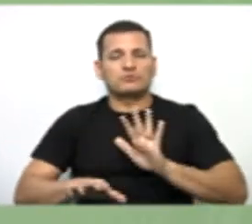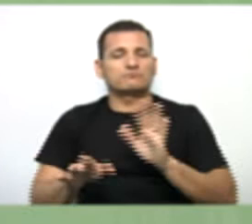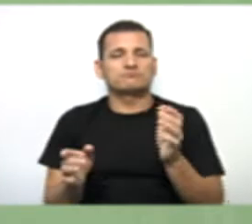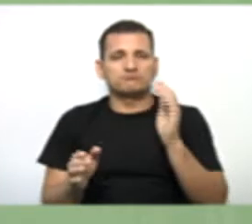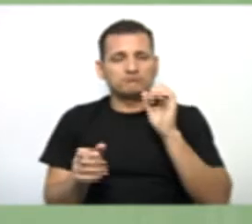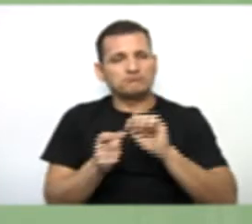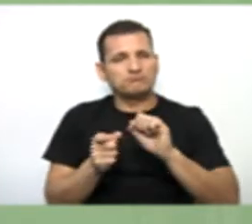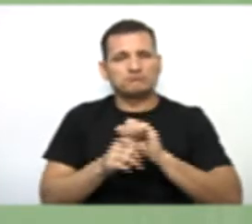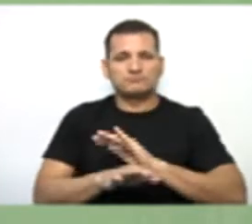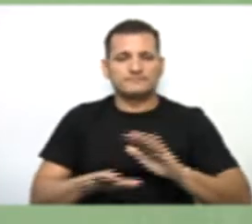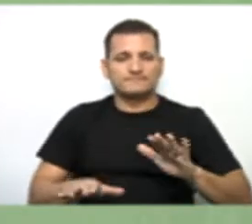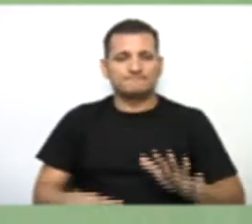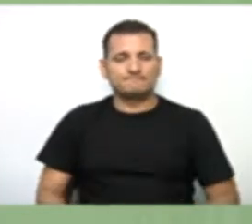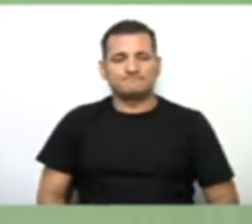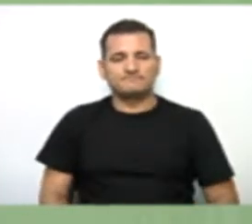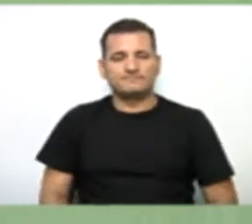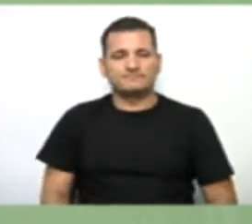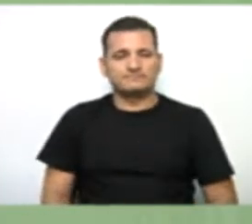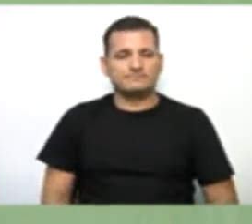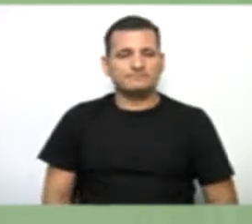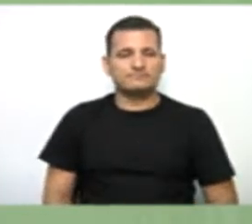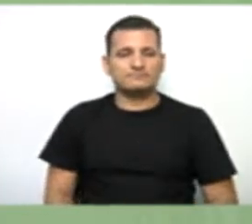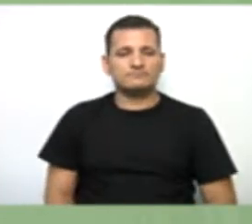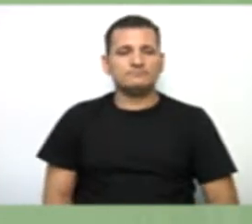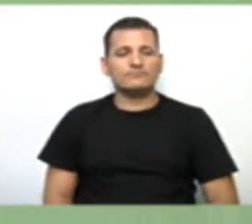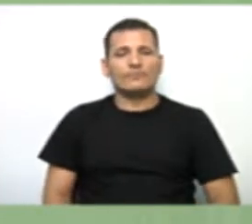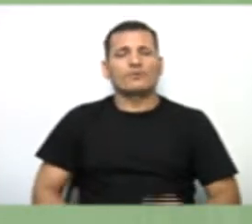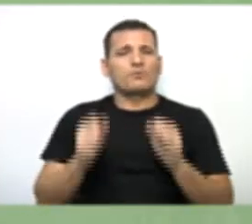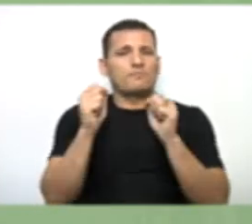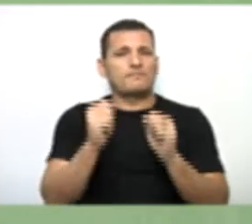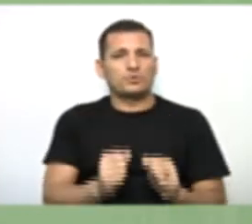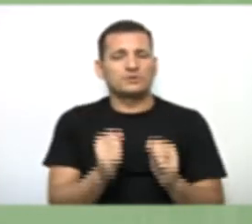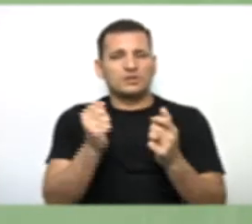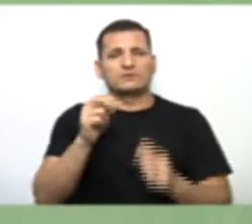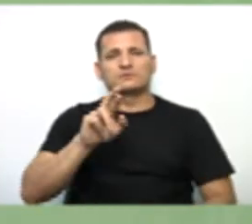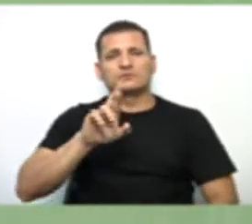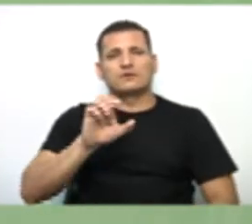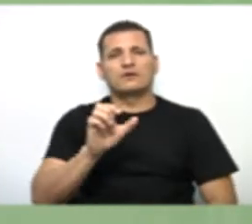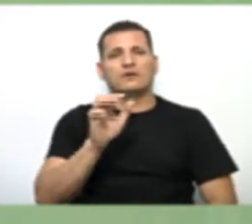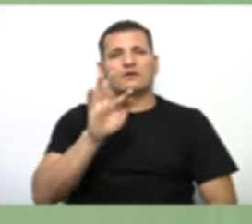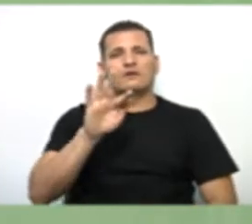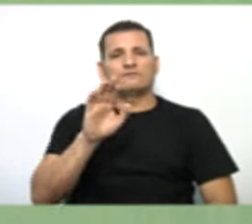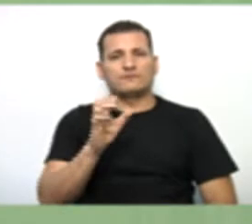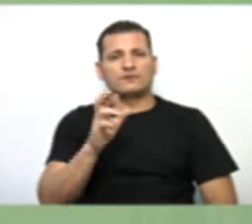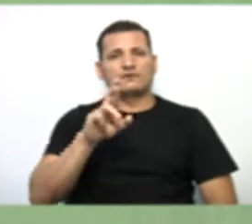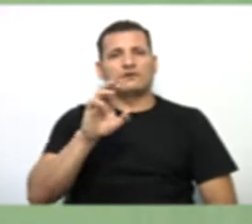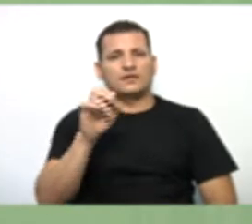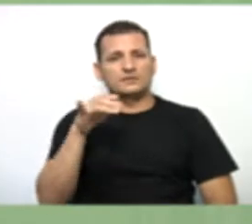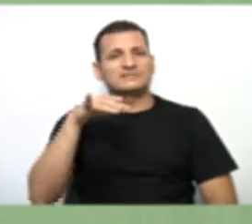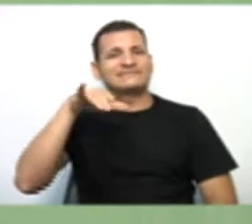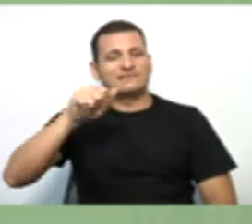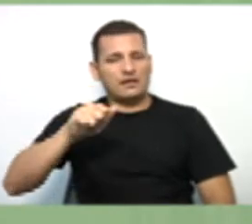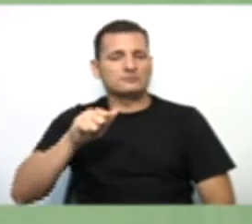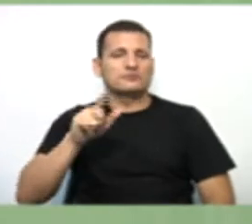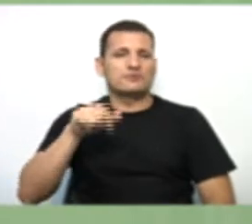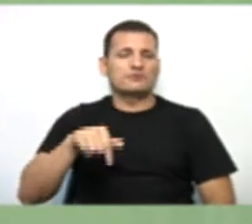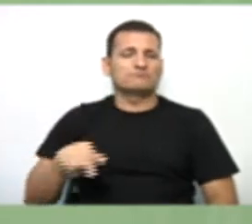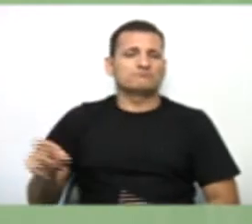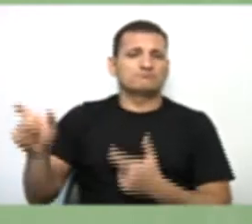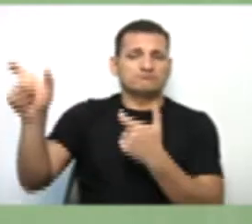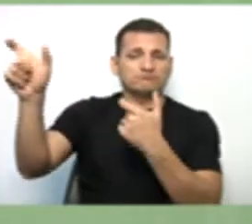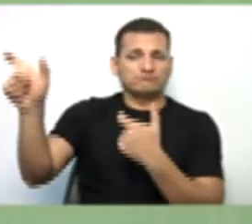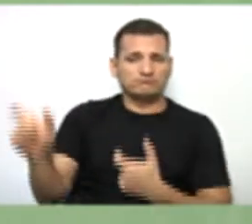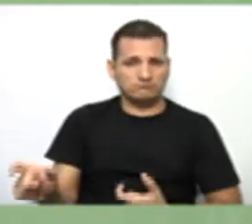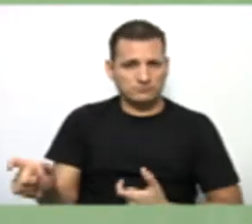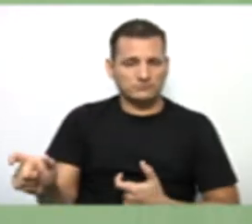executar. Continuando. O poder de referência, olha, surge da identificação entre as duas partes,